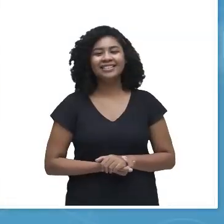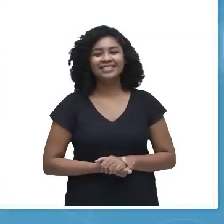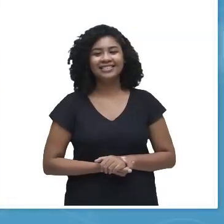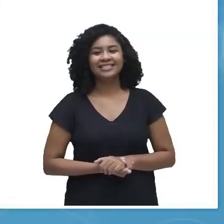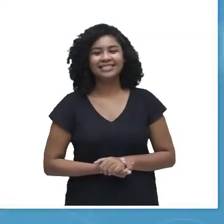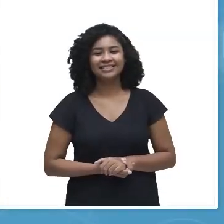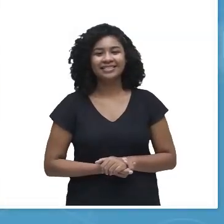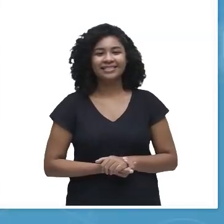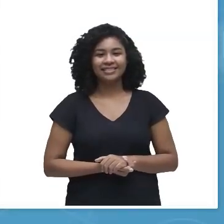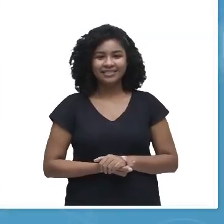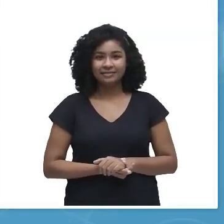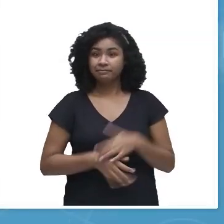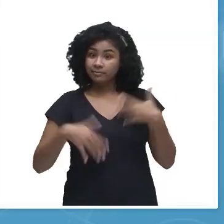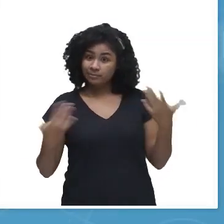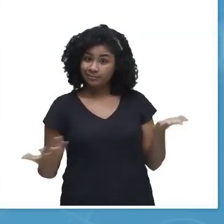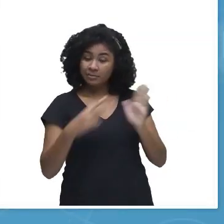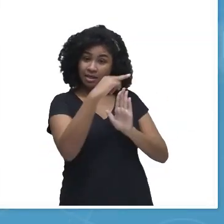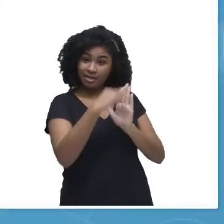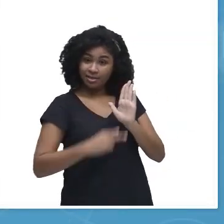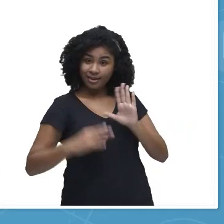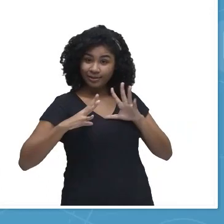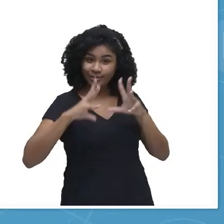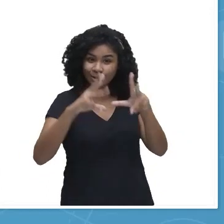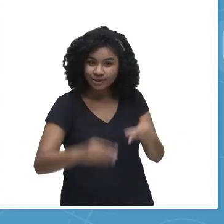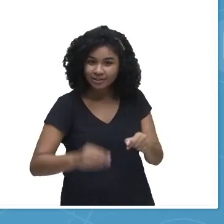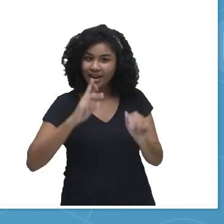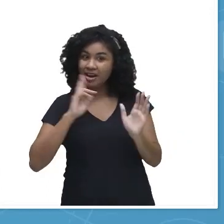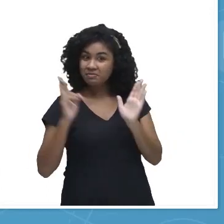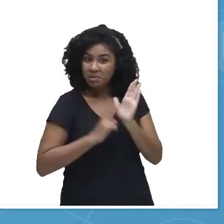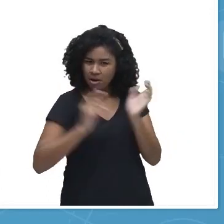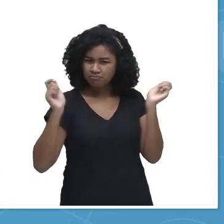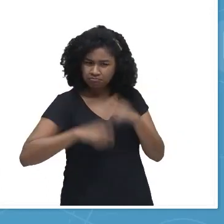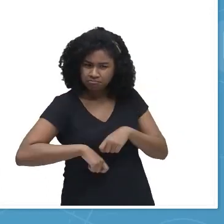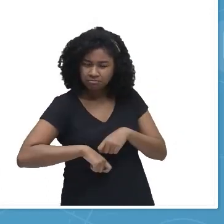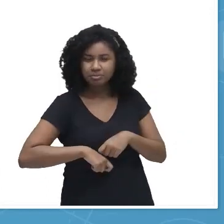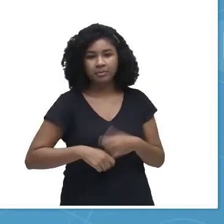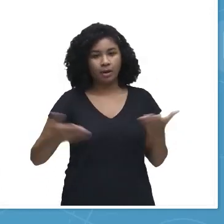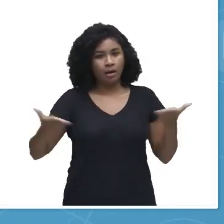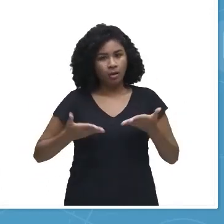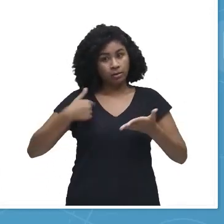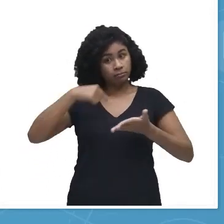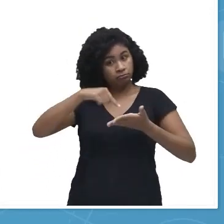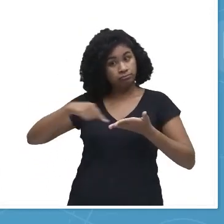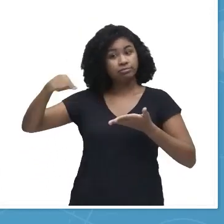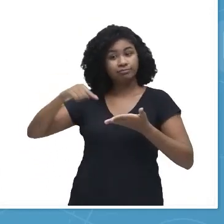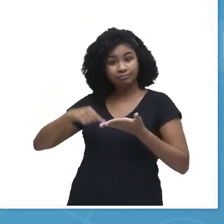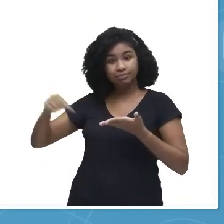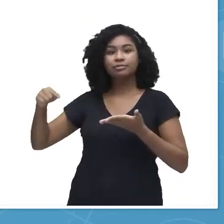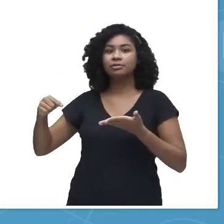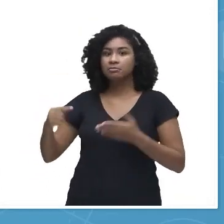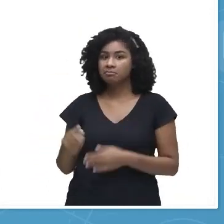então, gente? Leram direitinho? Conseguiram responder todas as questões? Agora a gente vai corrigir essa atividade da melhor